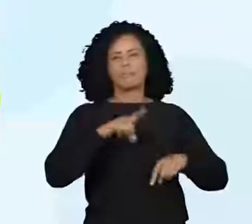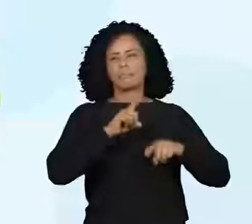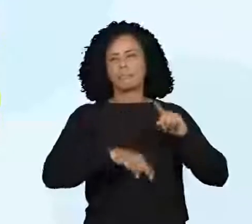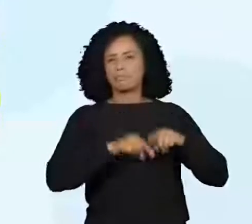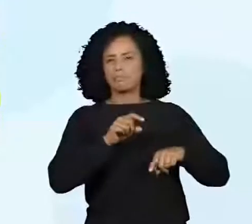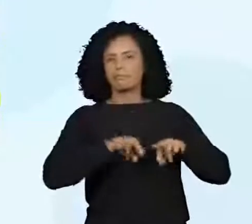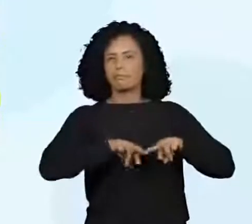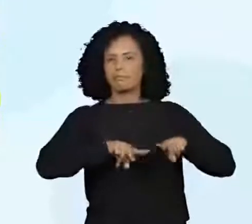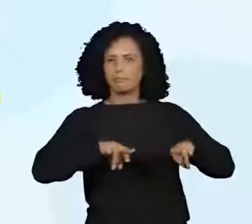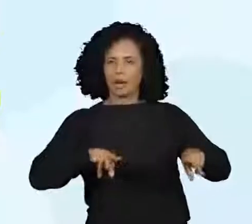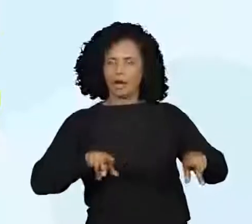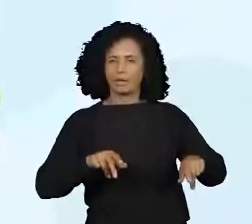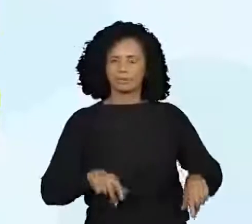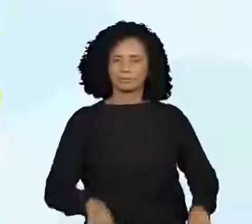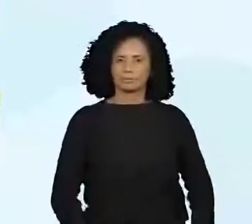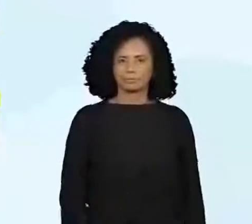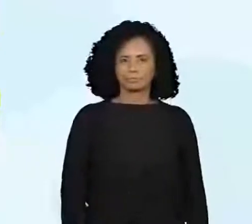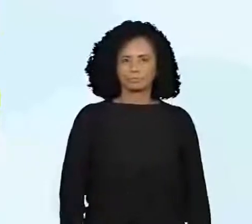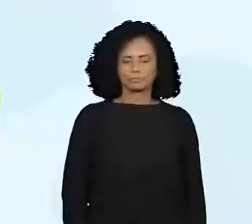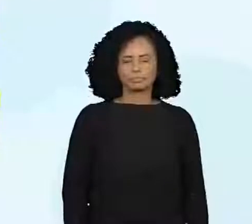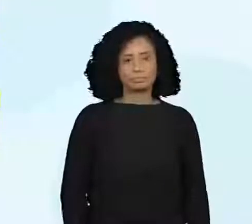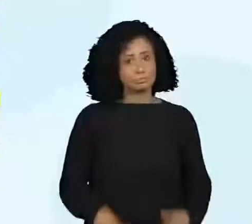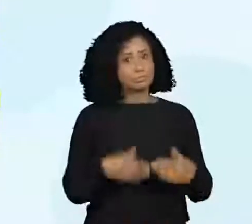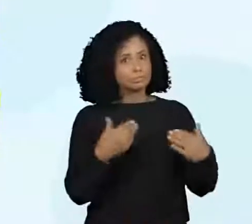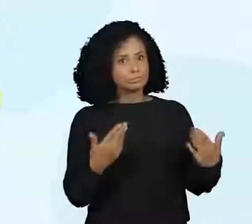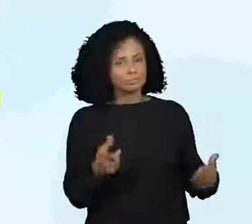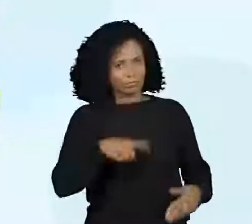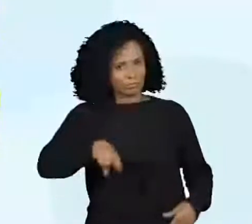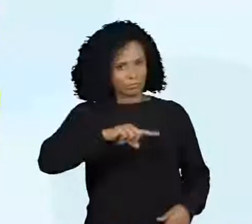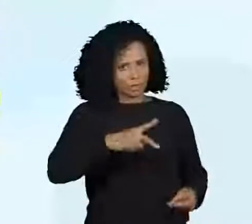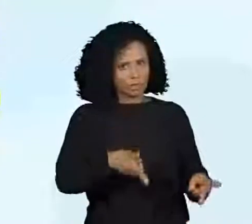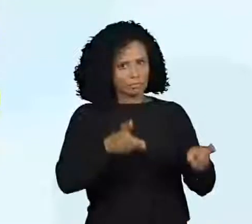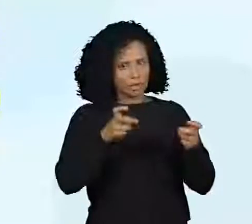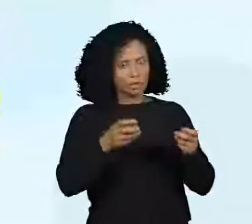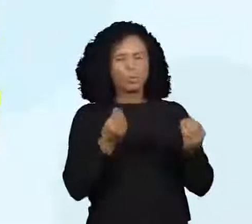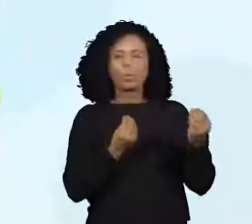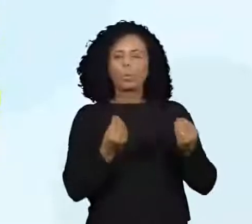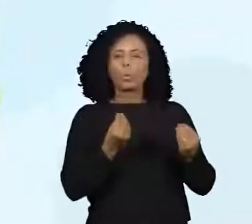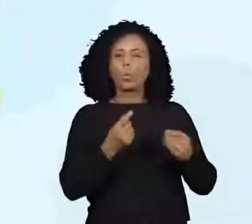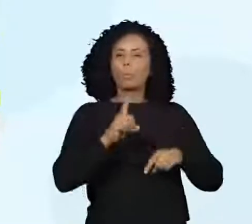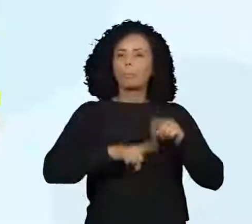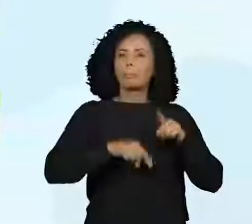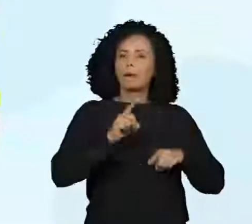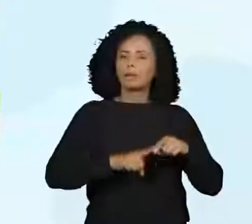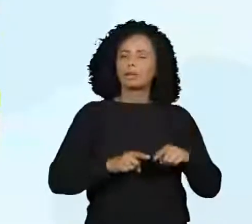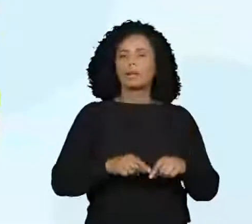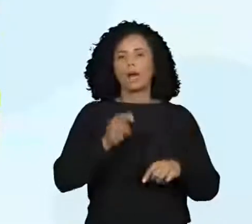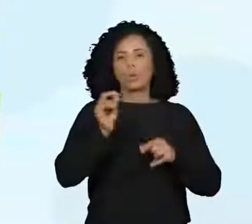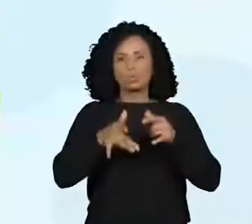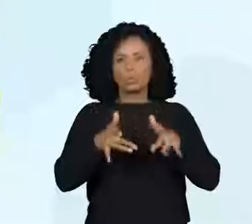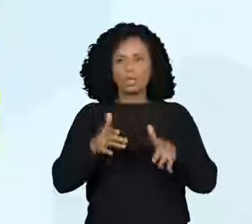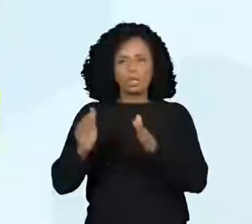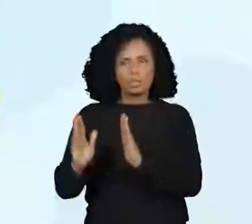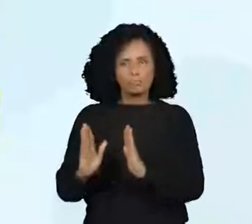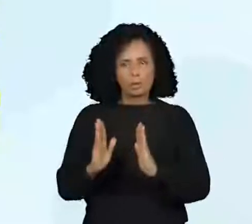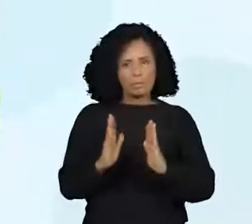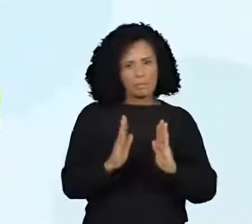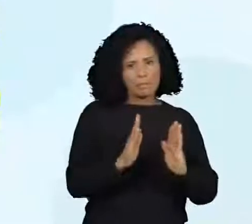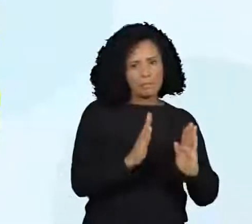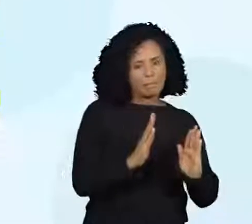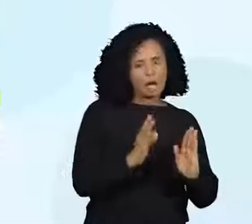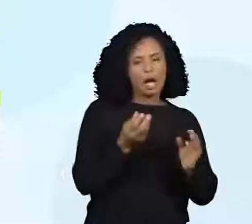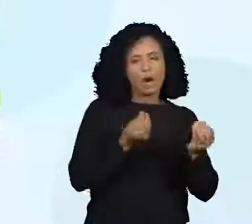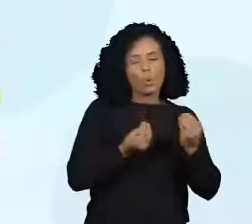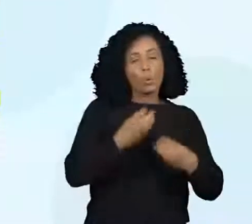móveis. Muito bem, então aqui trouxe aí alguma classificação de diferentes lixos e como esses